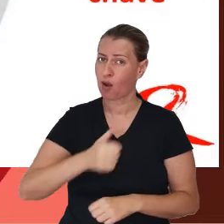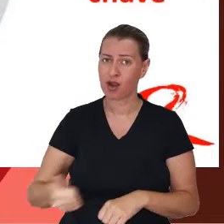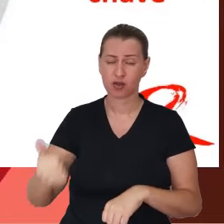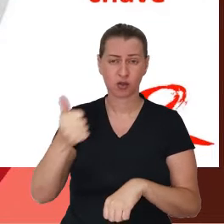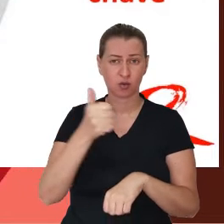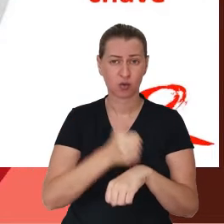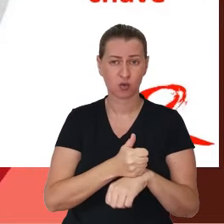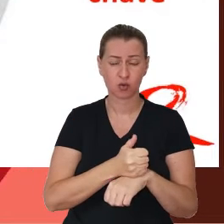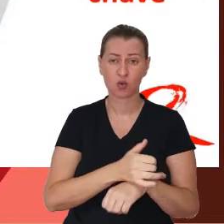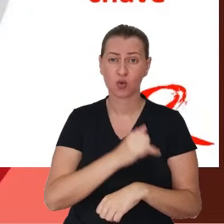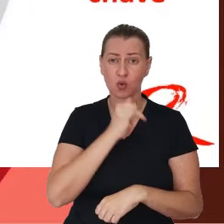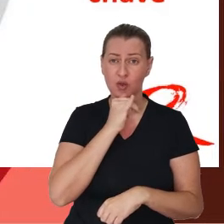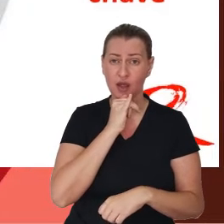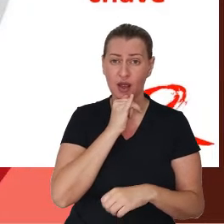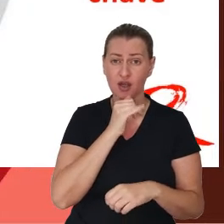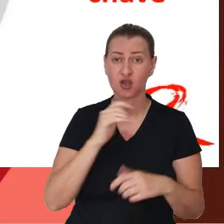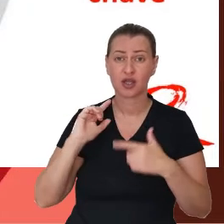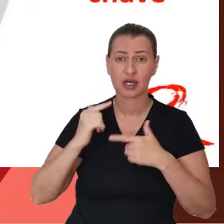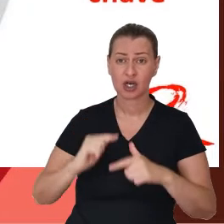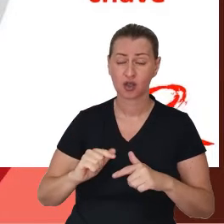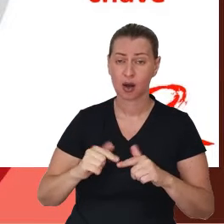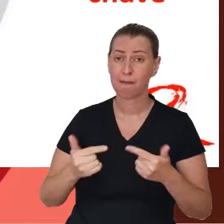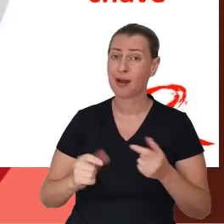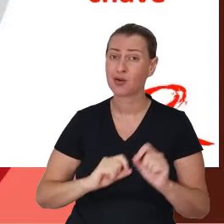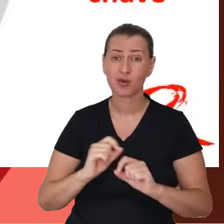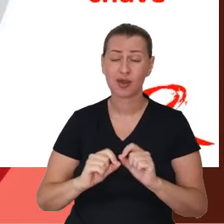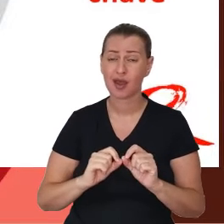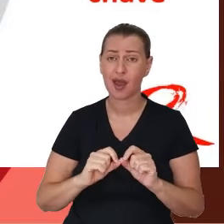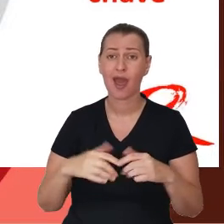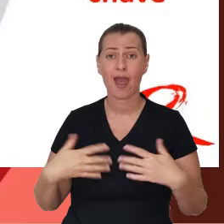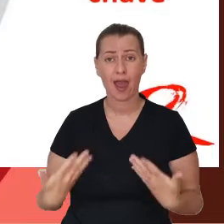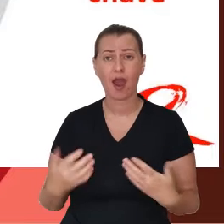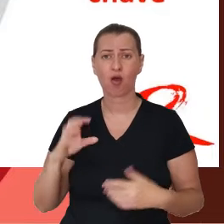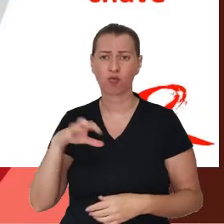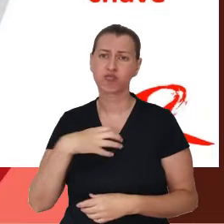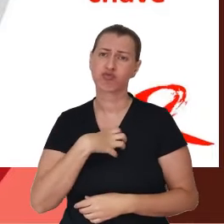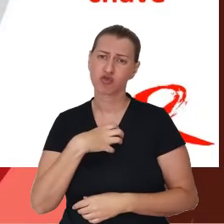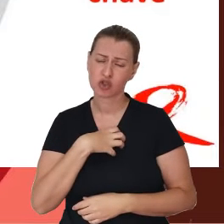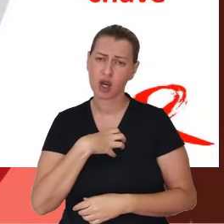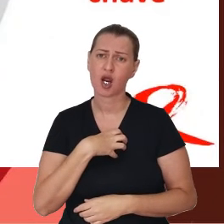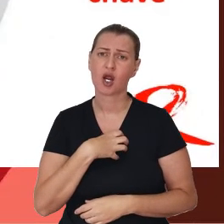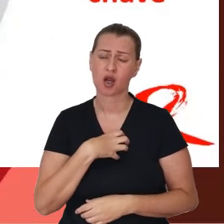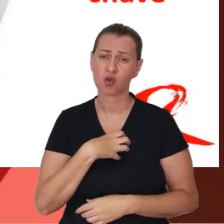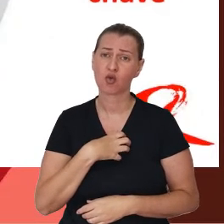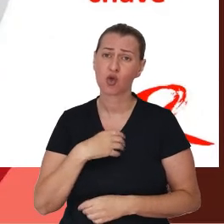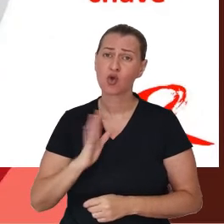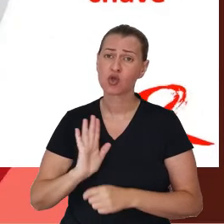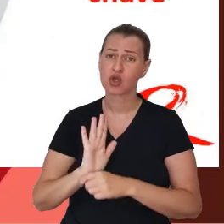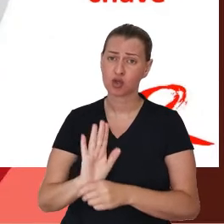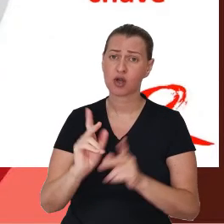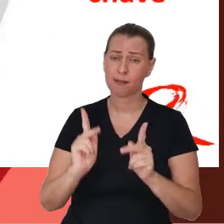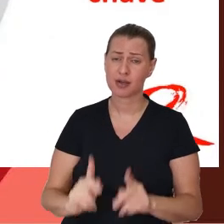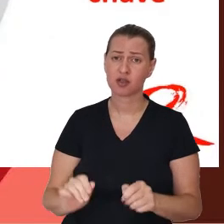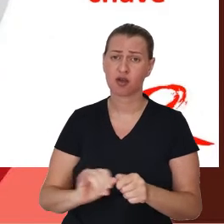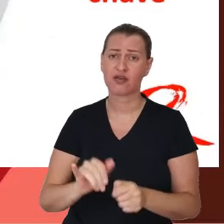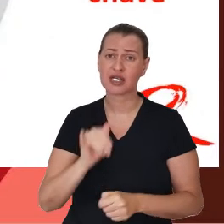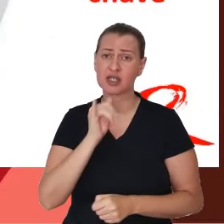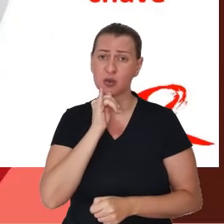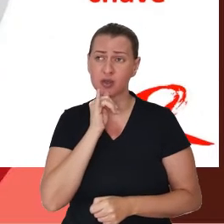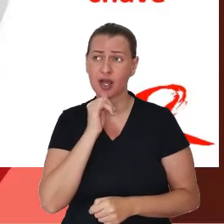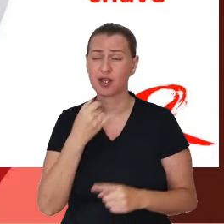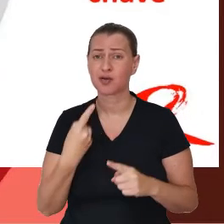para aquela pessoa que não quer se deslocar ao serviço, que não quer fazer com algum profissional que daqui a um pouco ela não confia ainda, tem